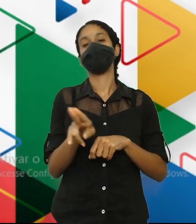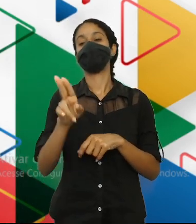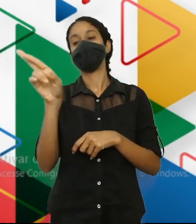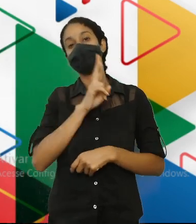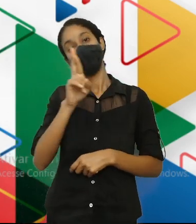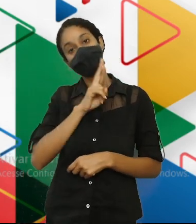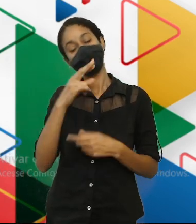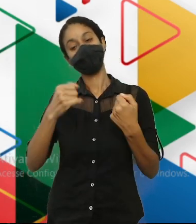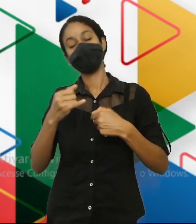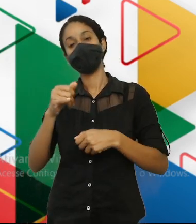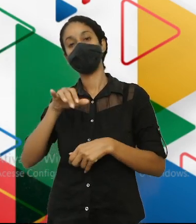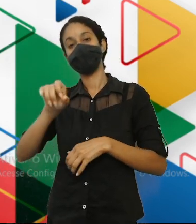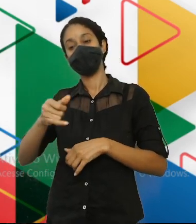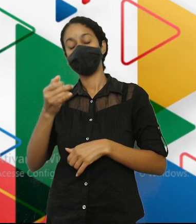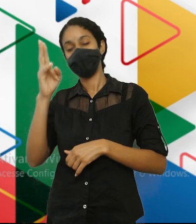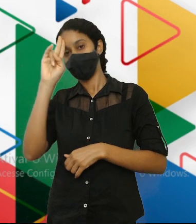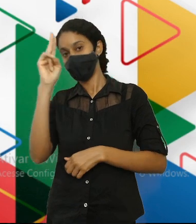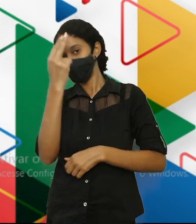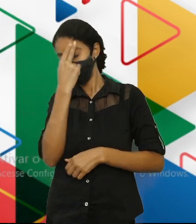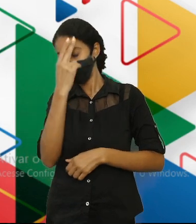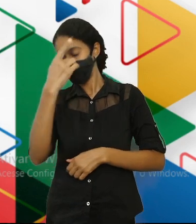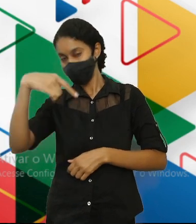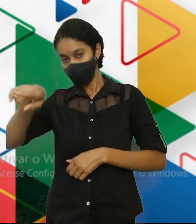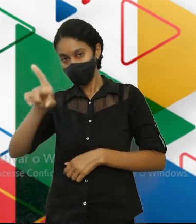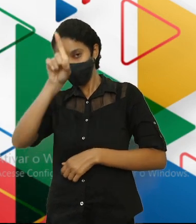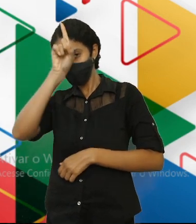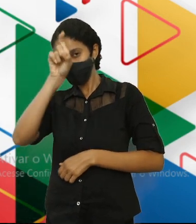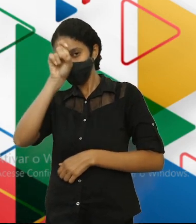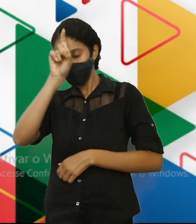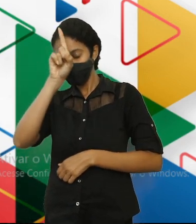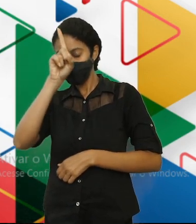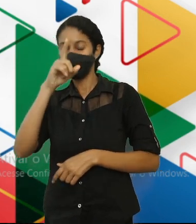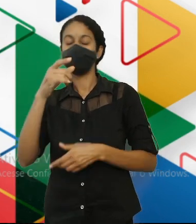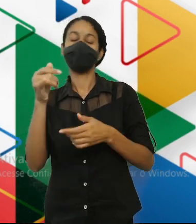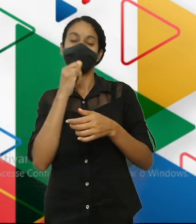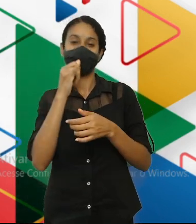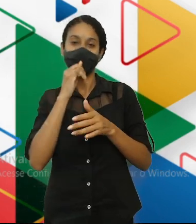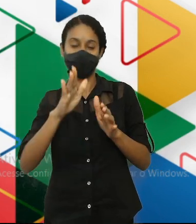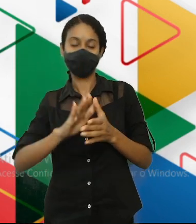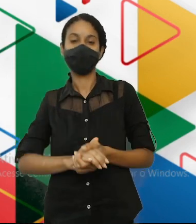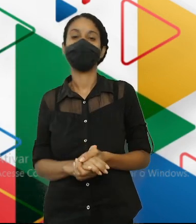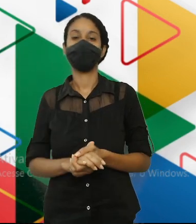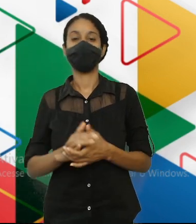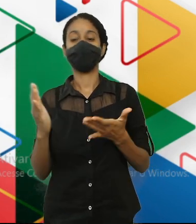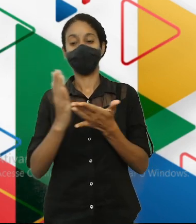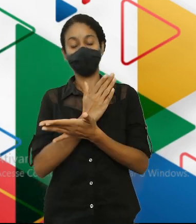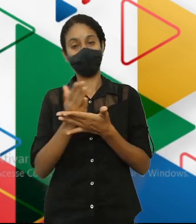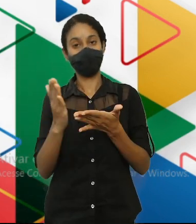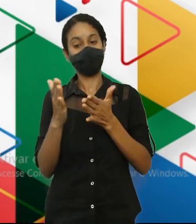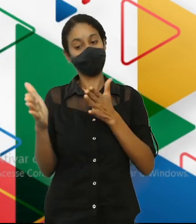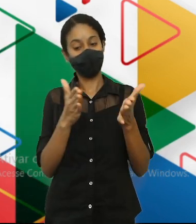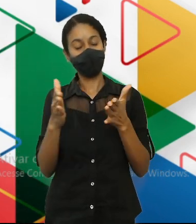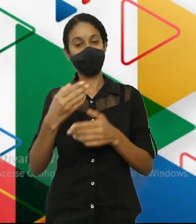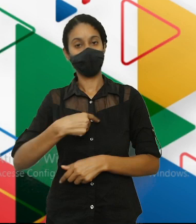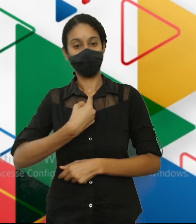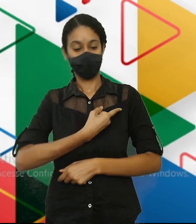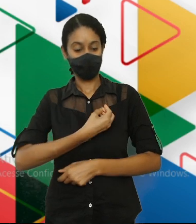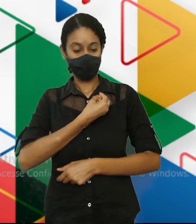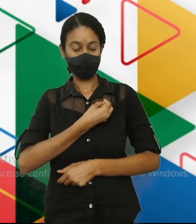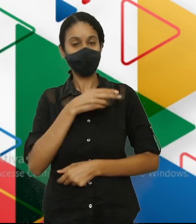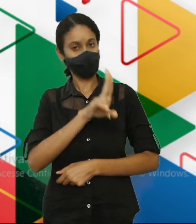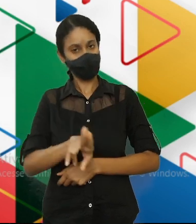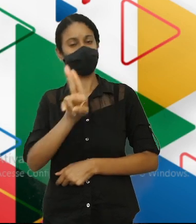numa emergência, precisou pegar um Uber para ir para um hospital, por exemplo? Então, em algum momento das nossas vidas, a gente